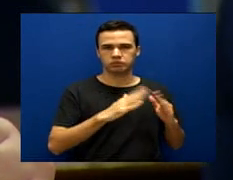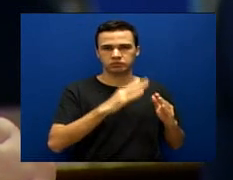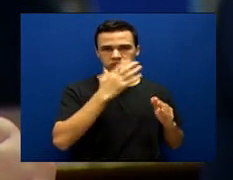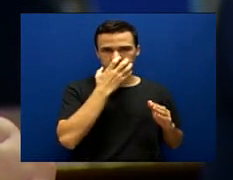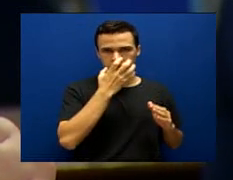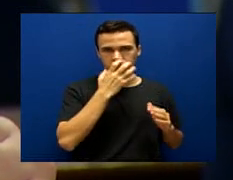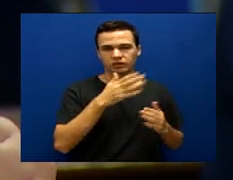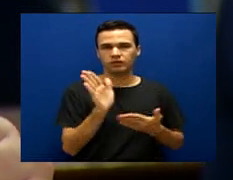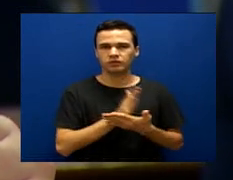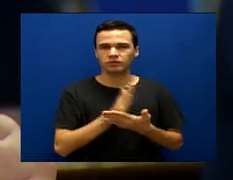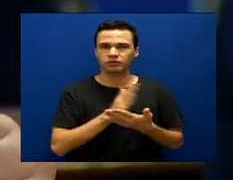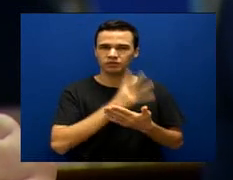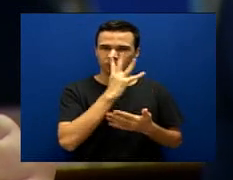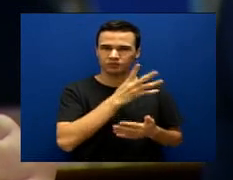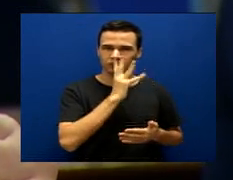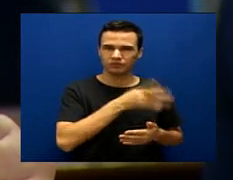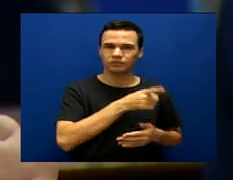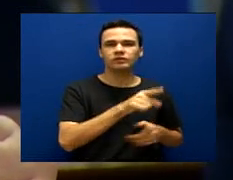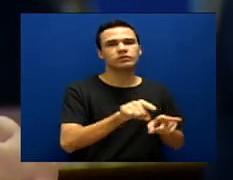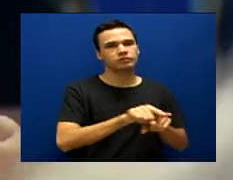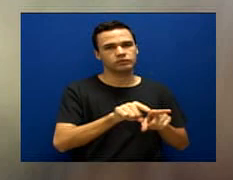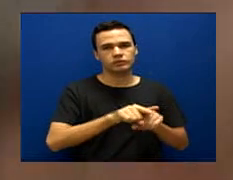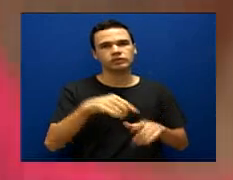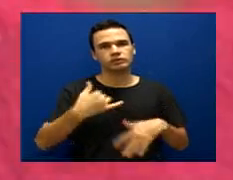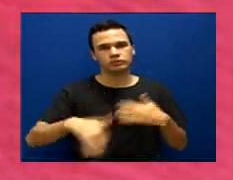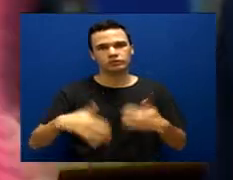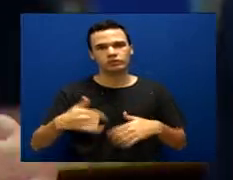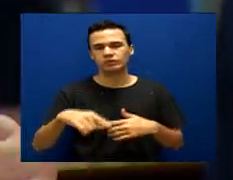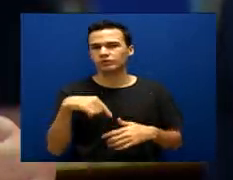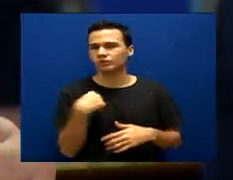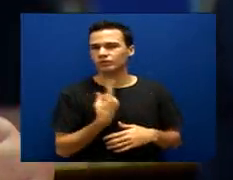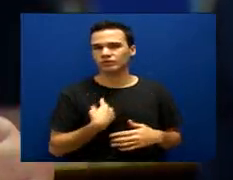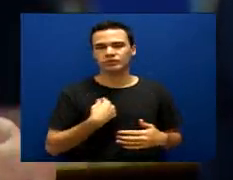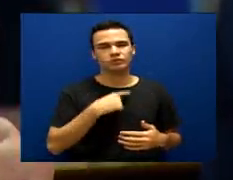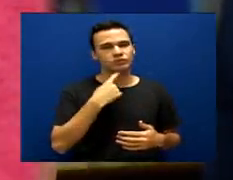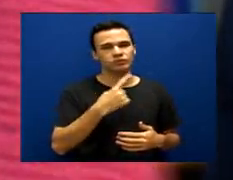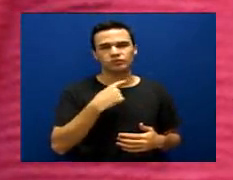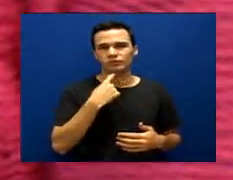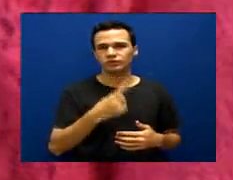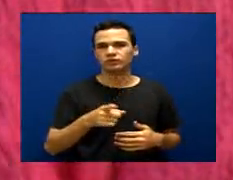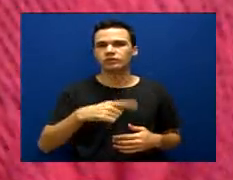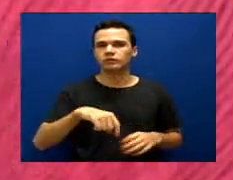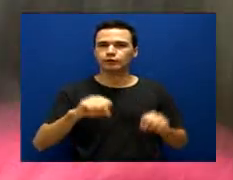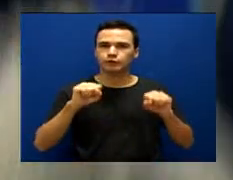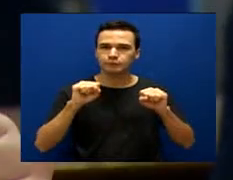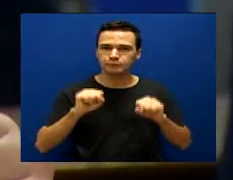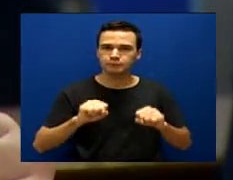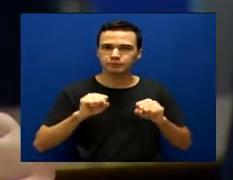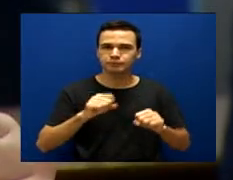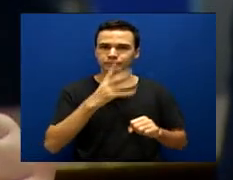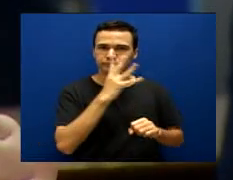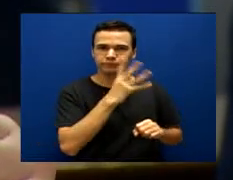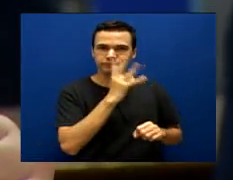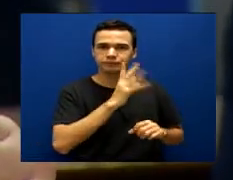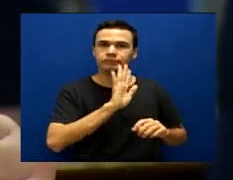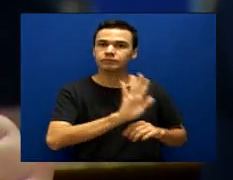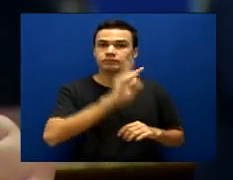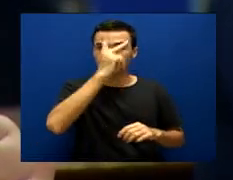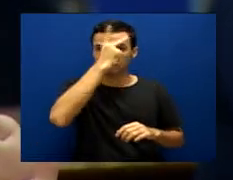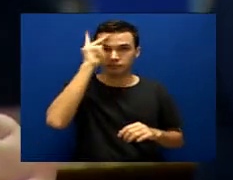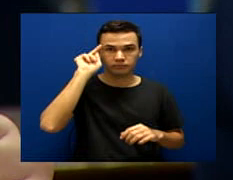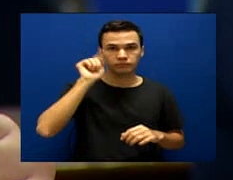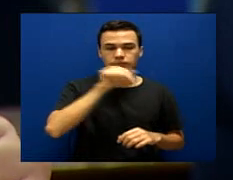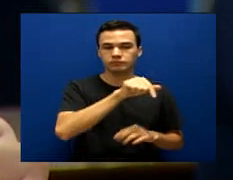Parte de denúncias e maus-tratos foi bem colocado, a gente não tem um suporte para isso. A gente pode até fazer a denúncia, mas a